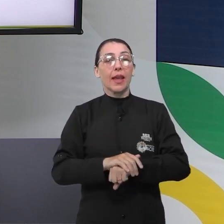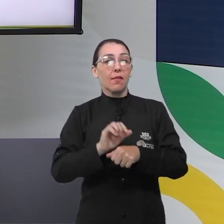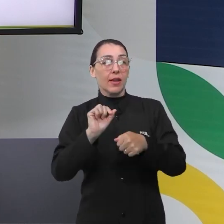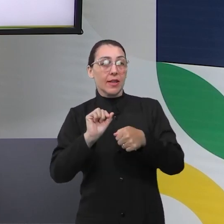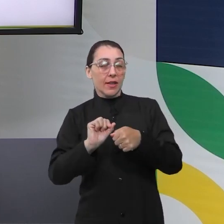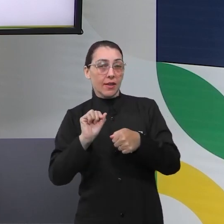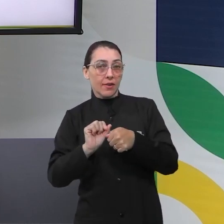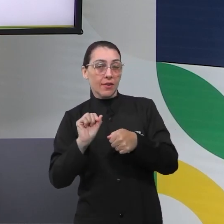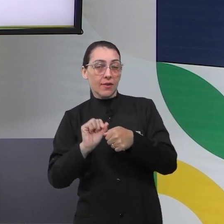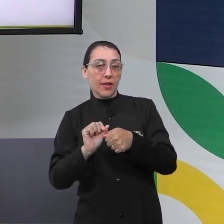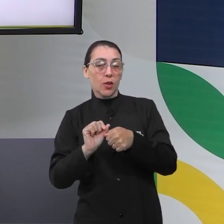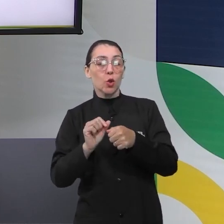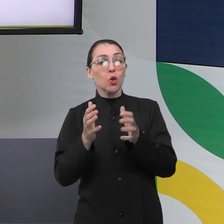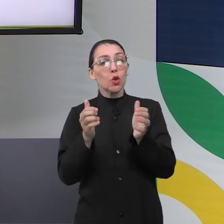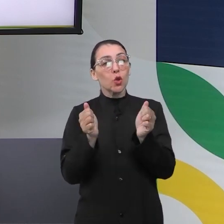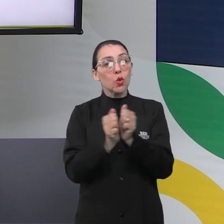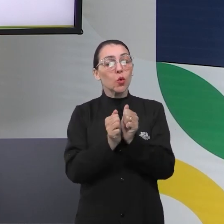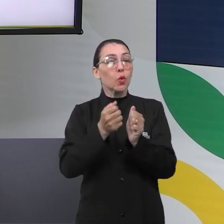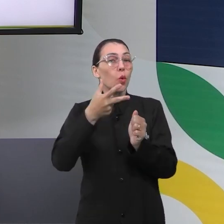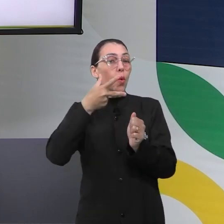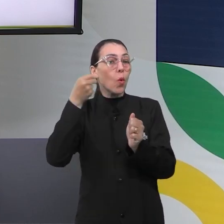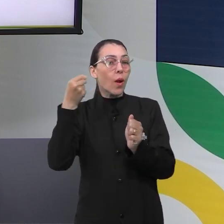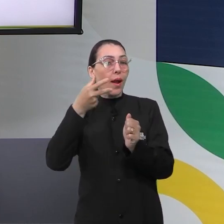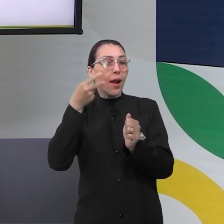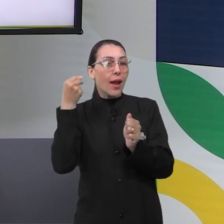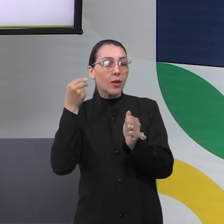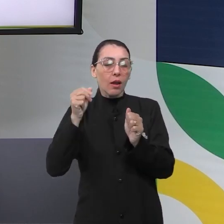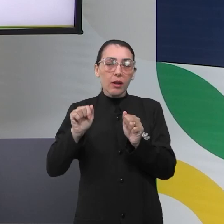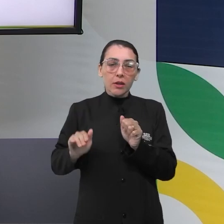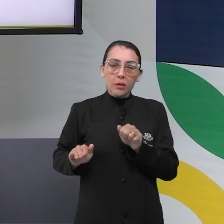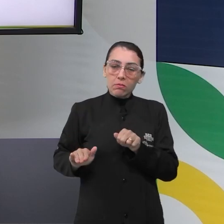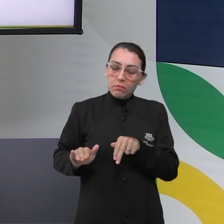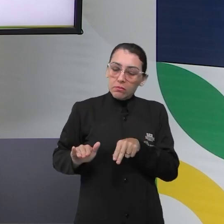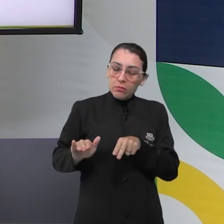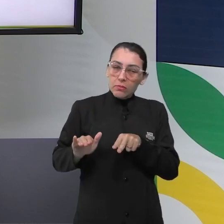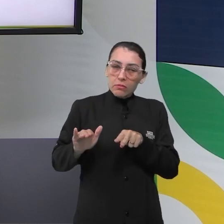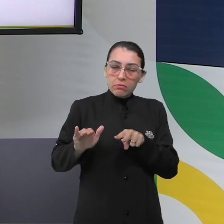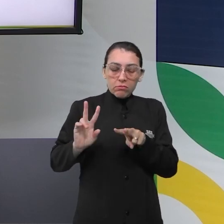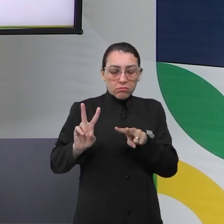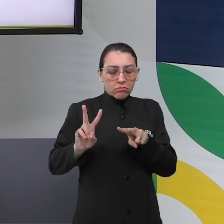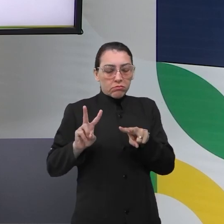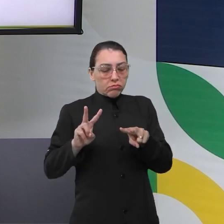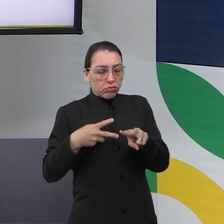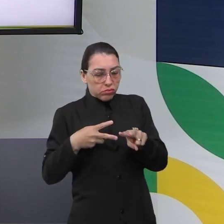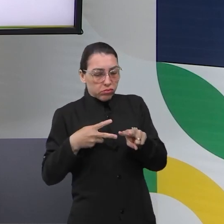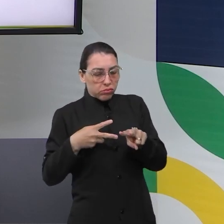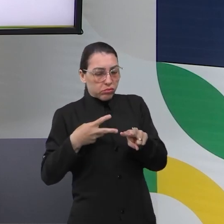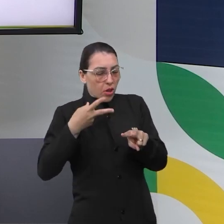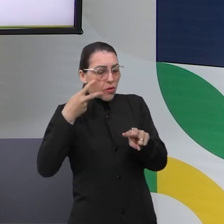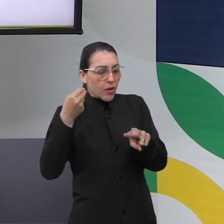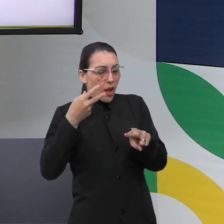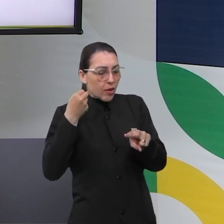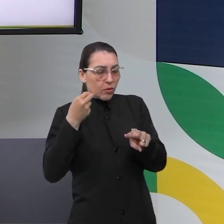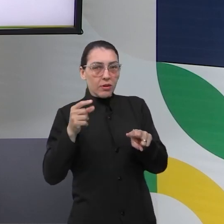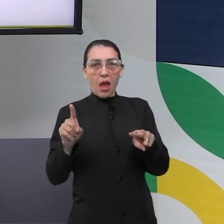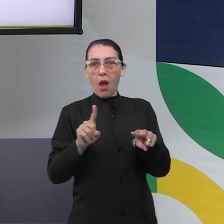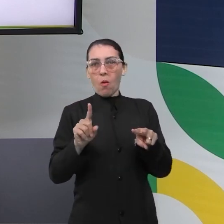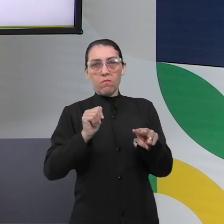ser criado junto com gatos. Ao crescer, ele vai ter comportamento de gato? Claro que